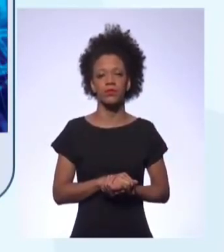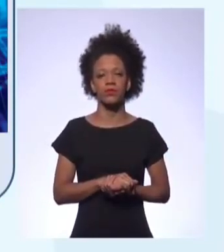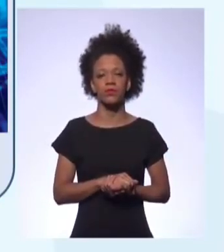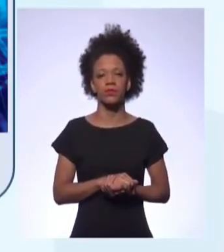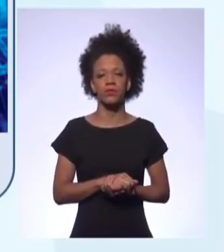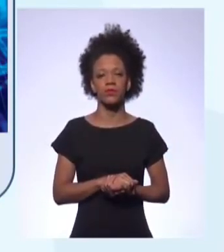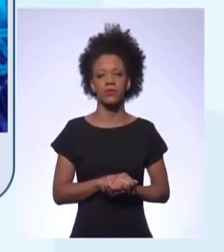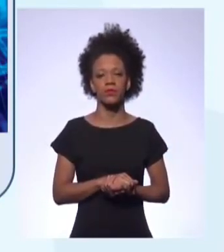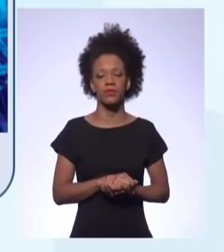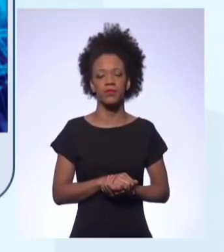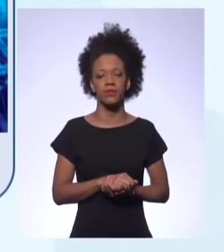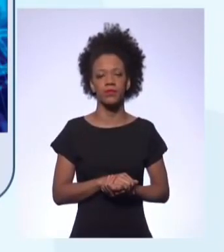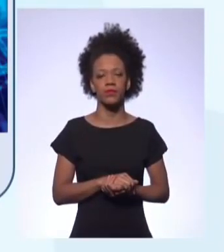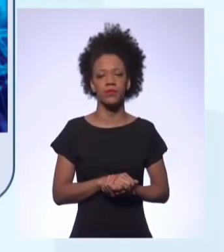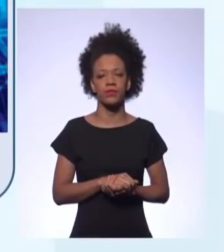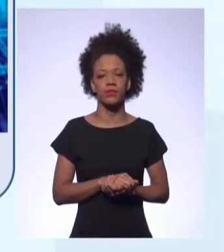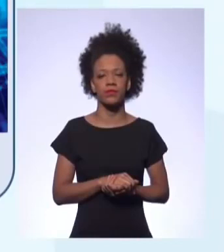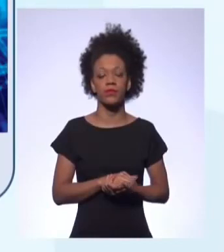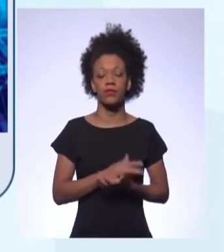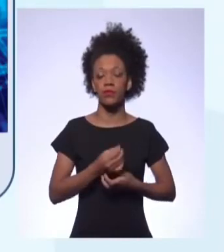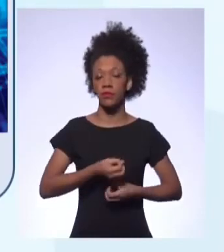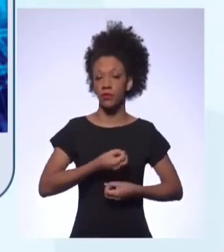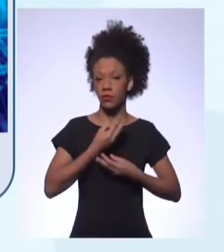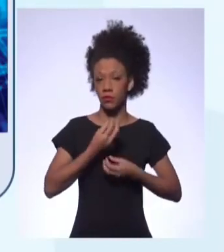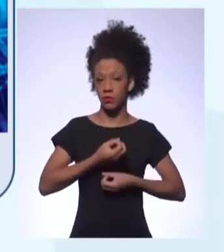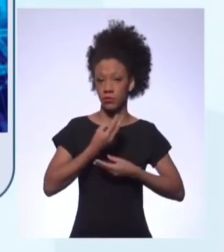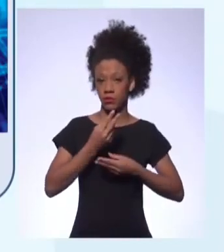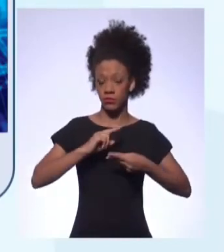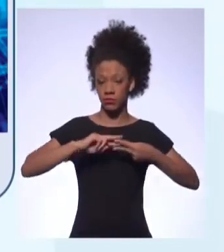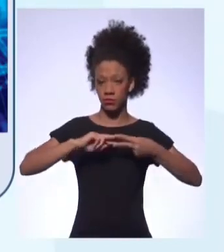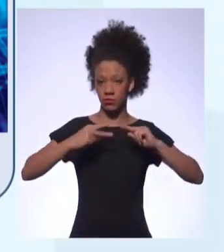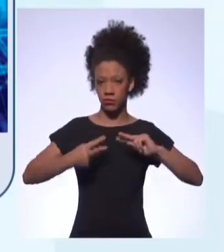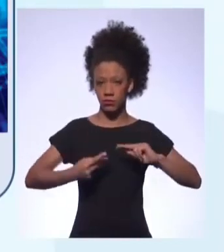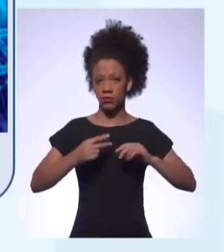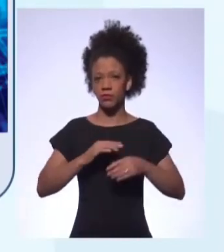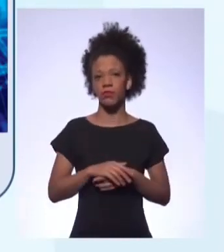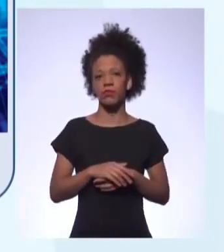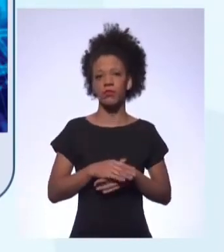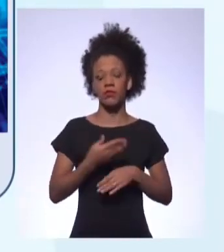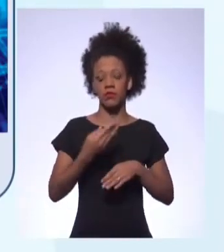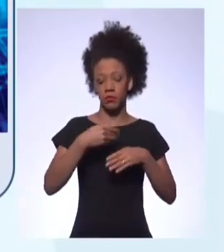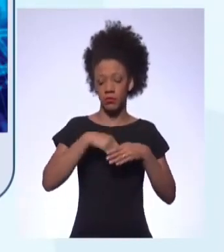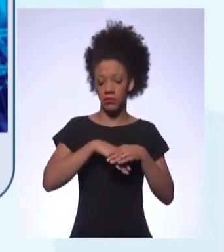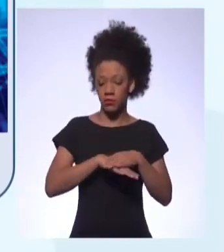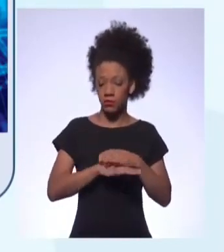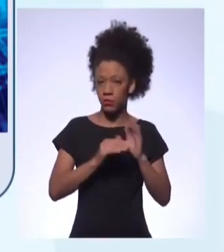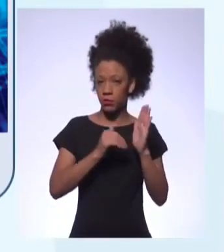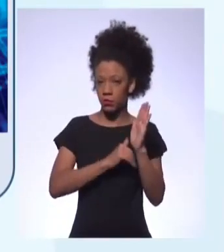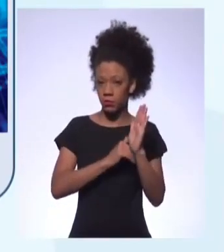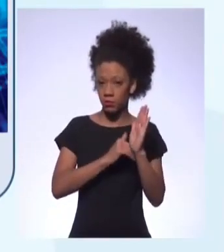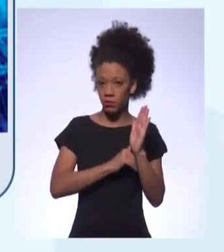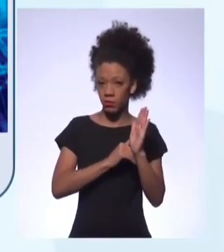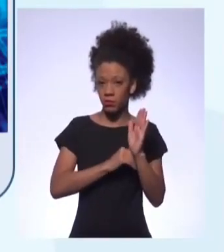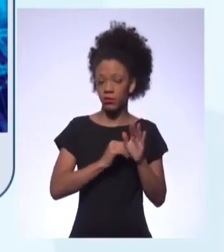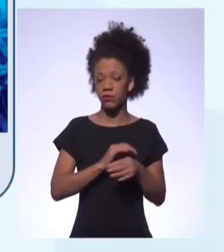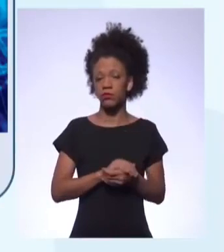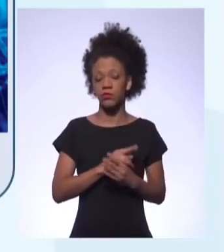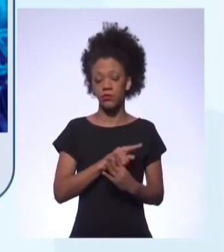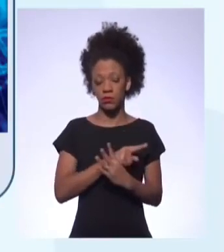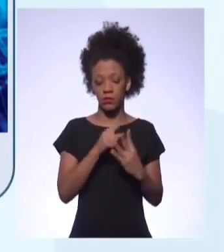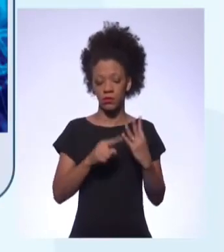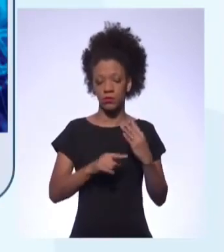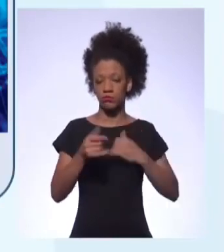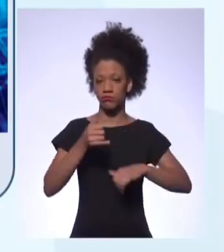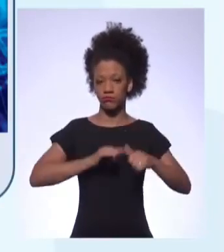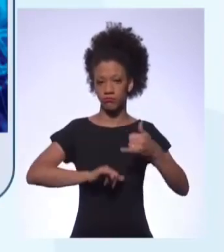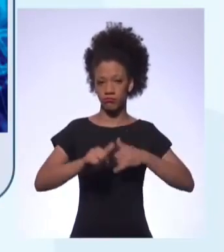of 4 chemical bases. A informação no DNA é armazenada como um código formado de 4 bases